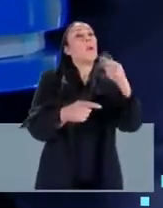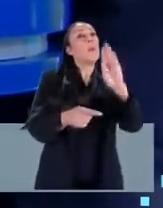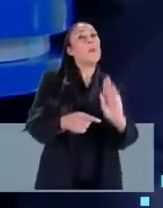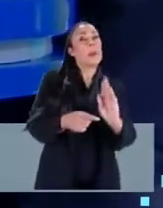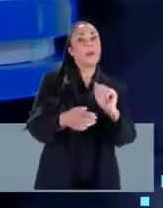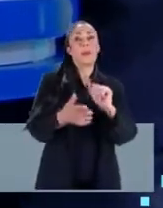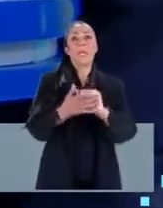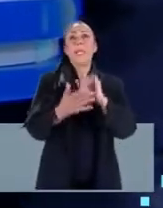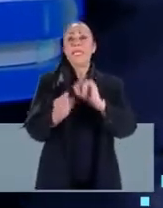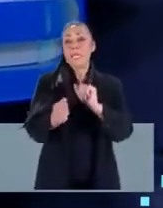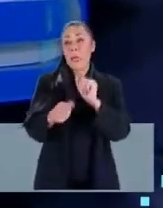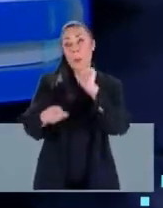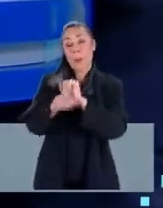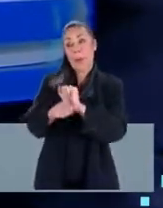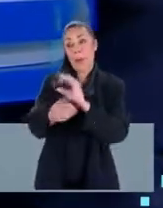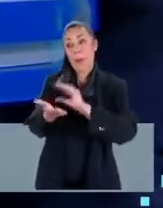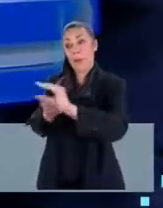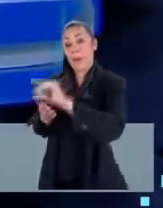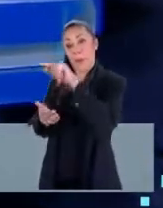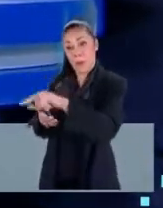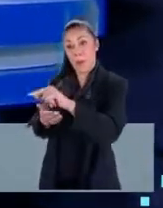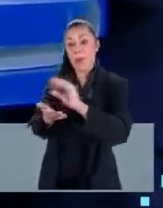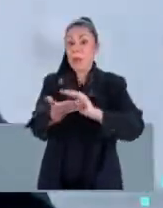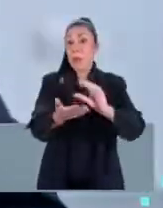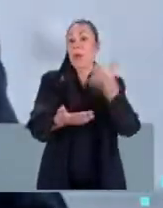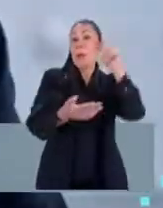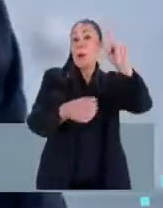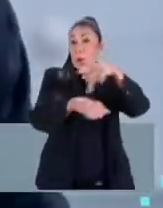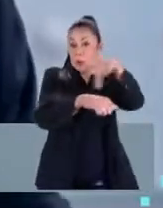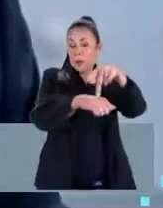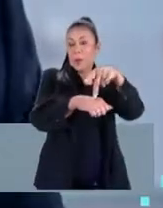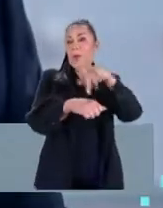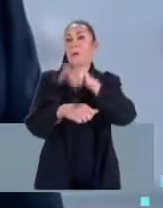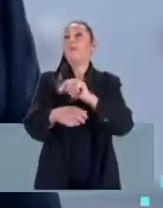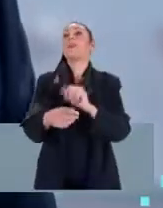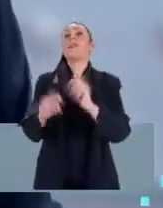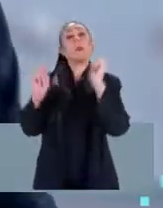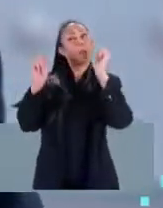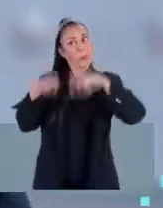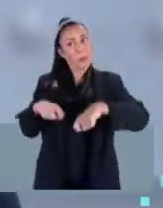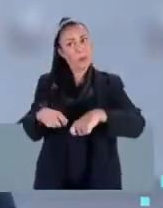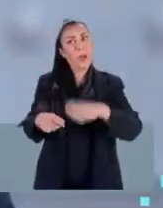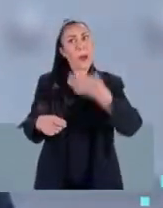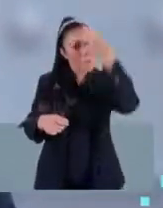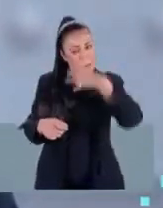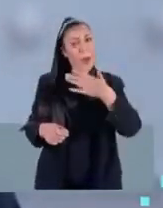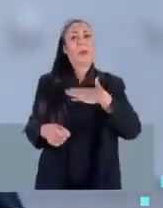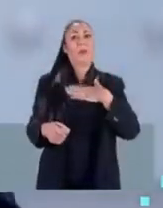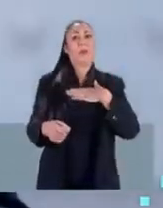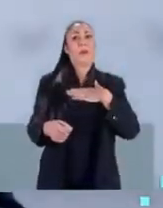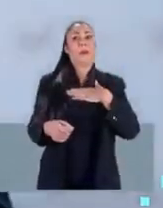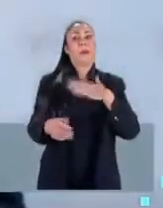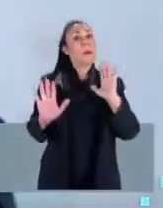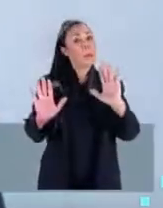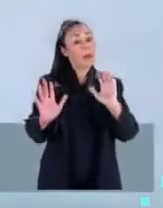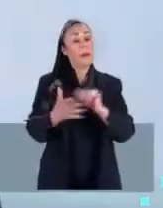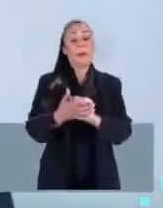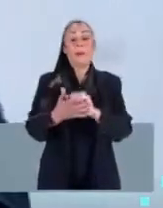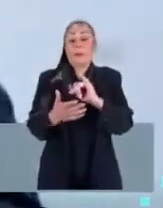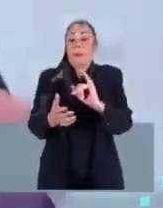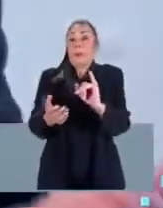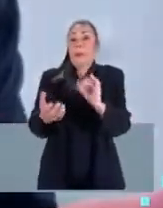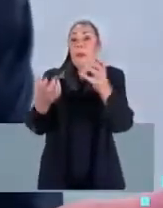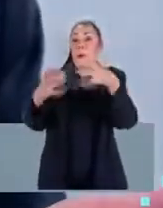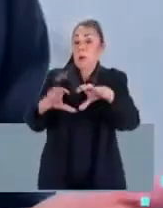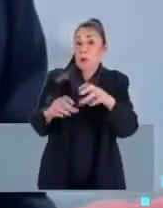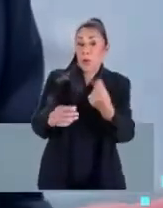eu deixasse de emprestar para você, brasileiro, para emprestar para o estrangeiro, aí você tinha razão de ficar puto comigo. Sabe? Mas se você não quer o